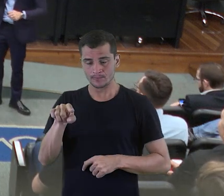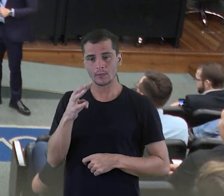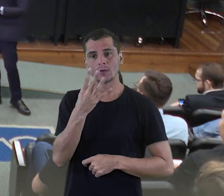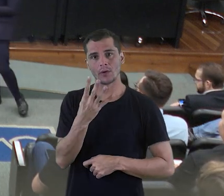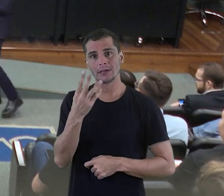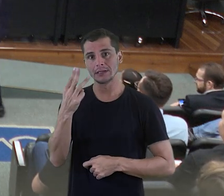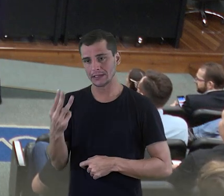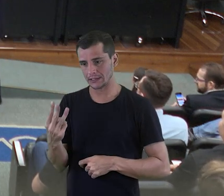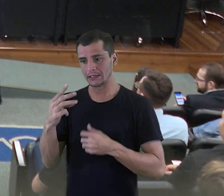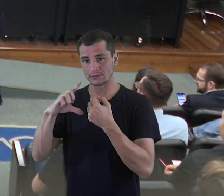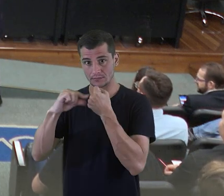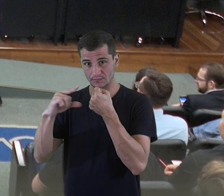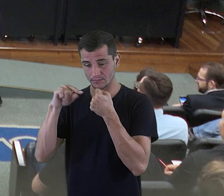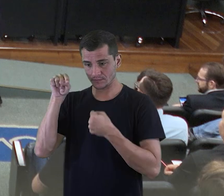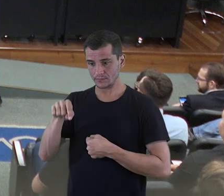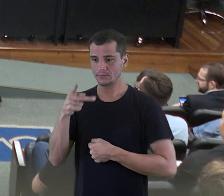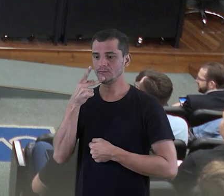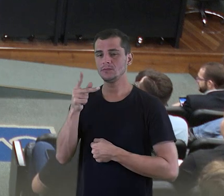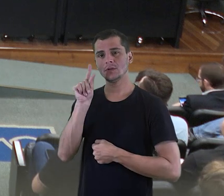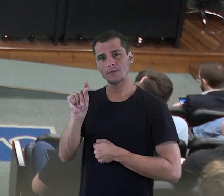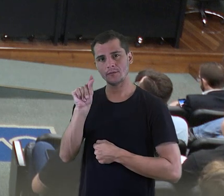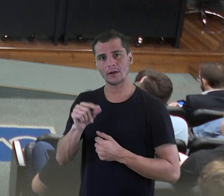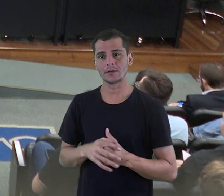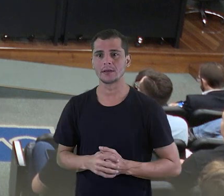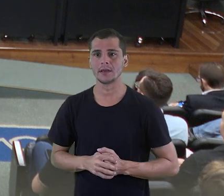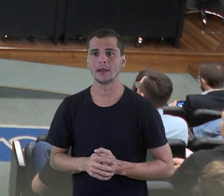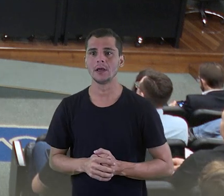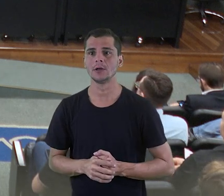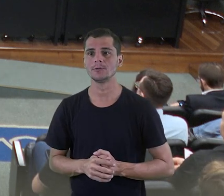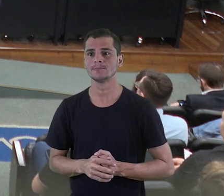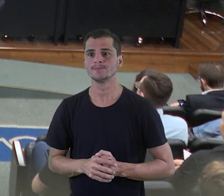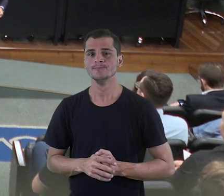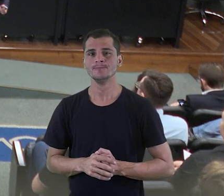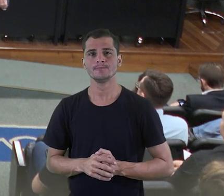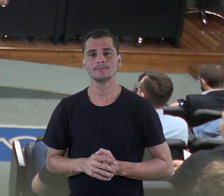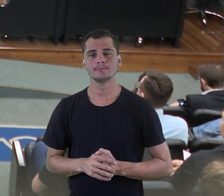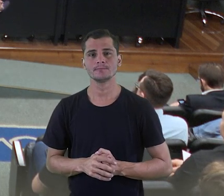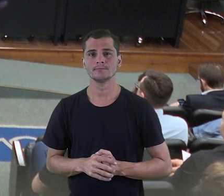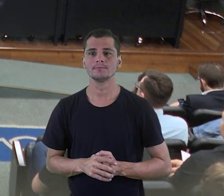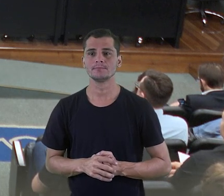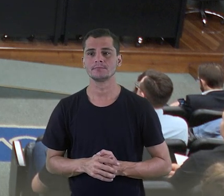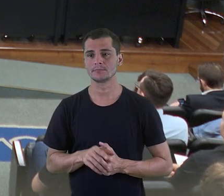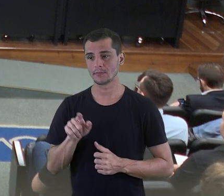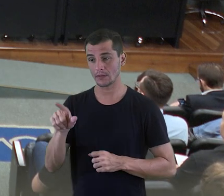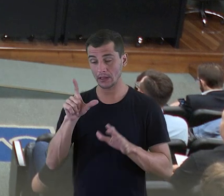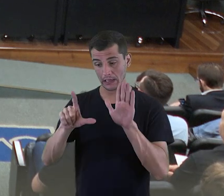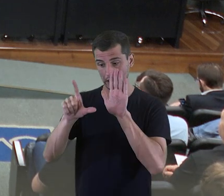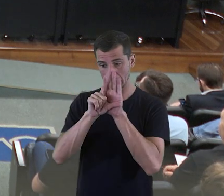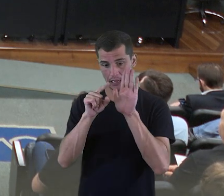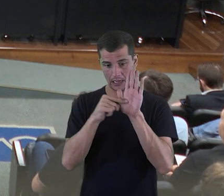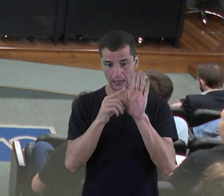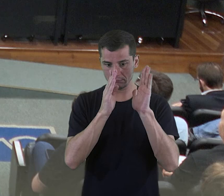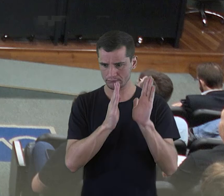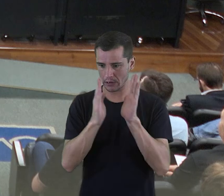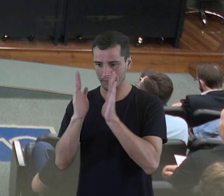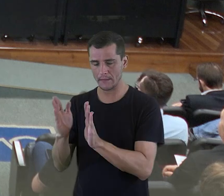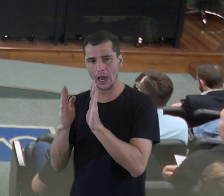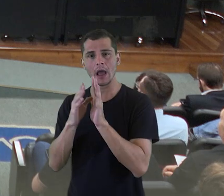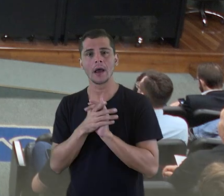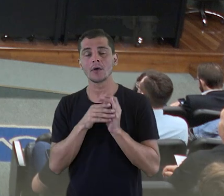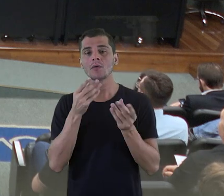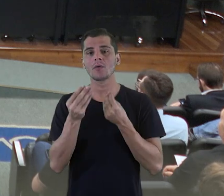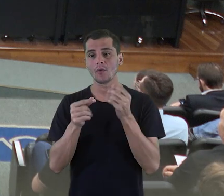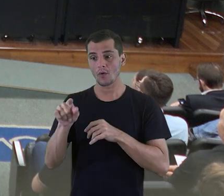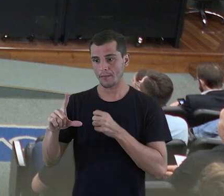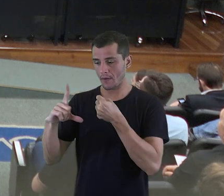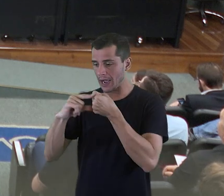artigos olha o que diz o artigo 43 o artigo 43 quase desenha o mínimo necessário